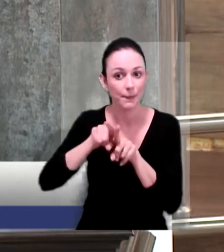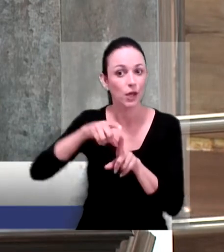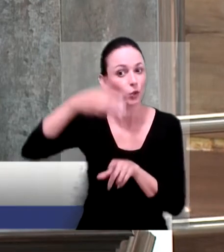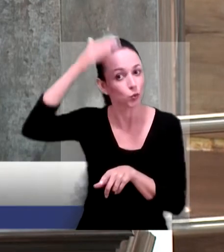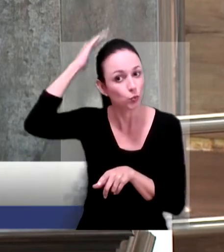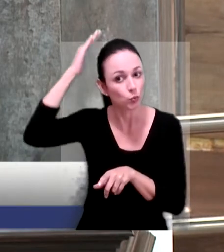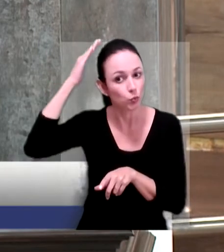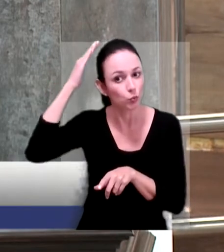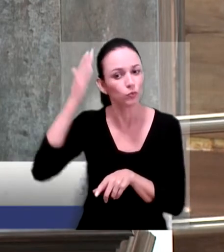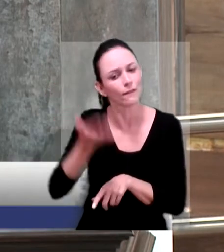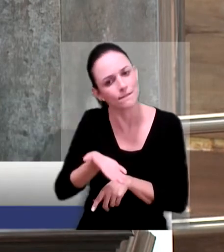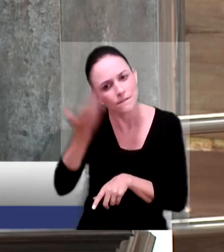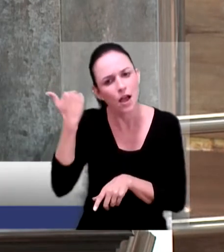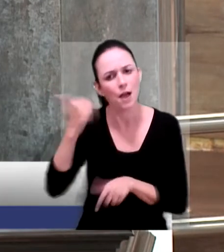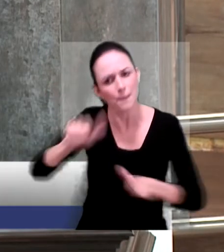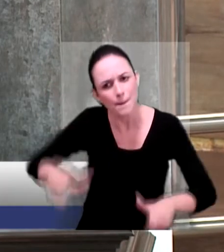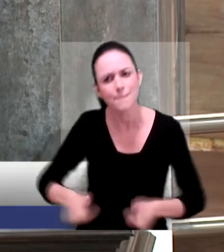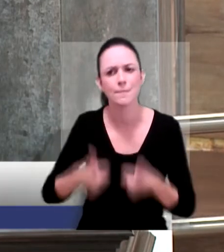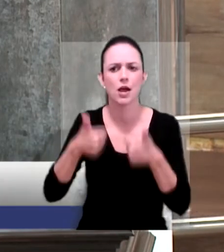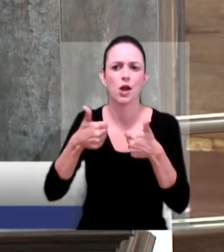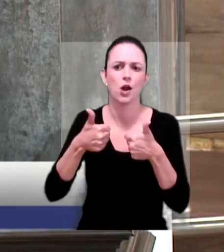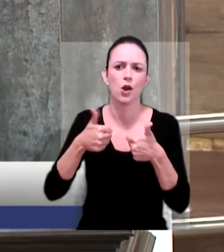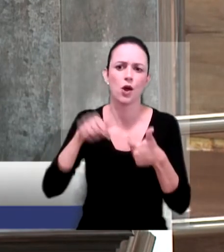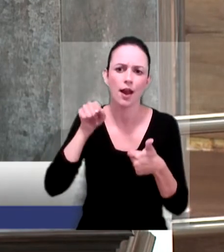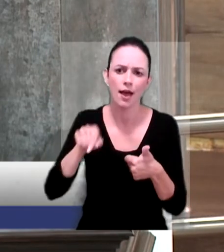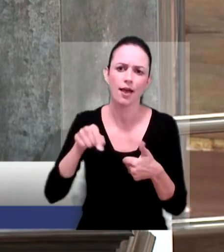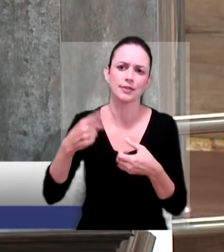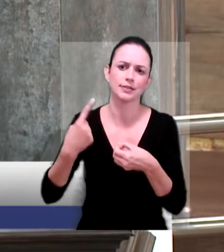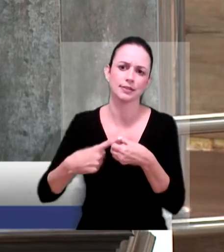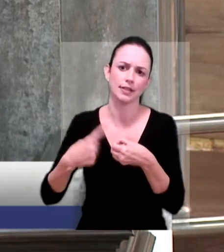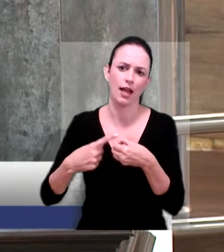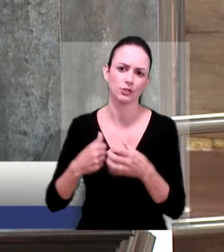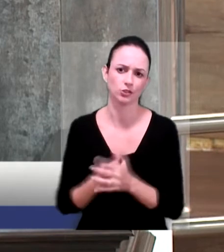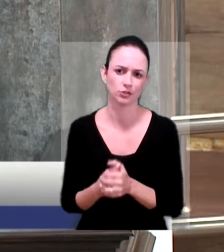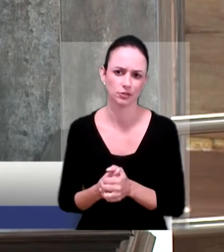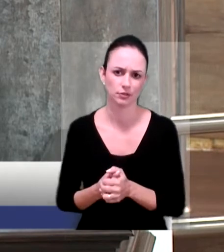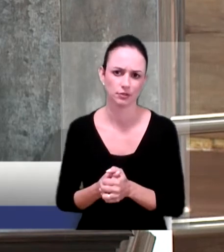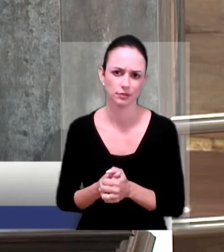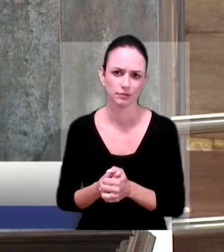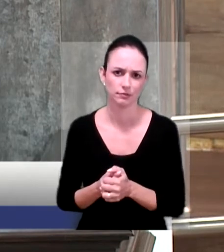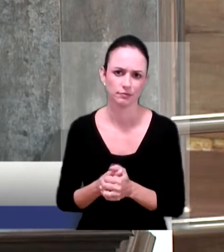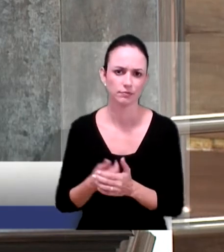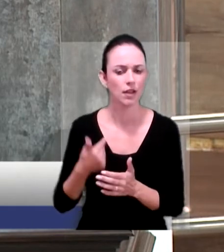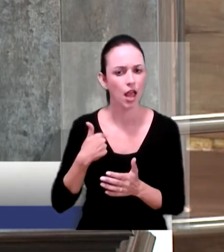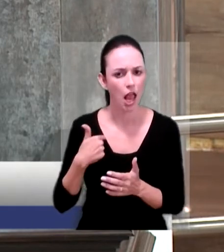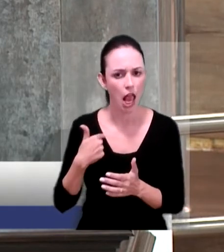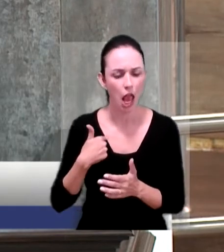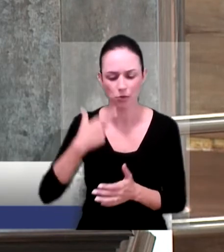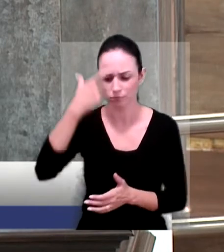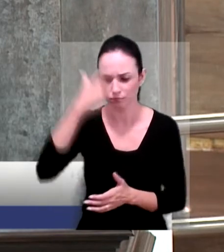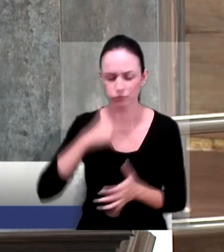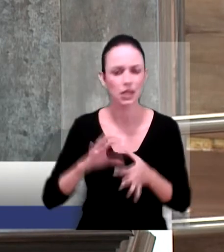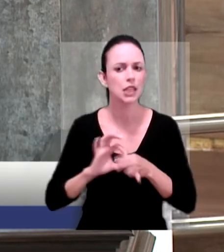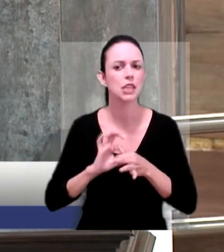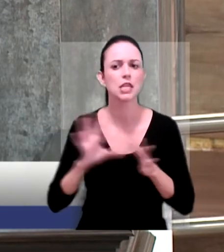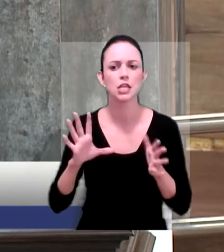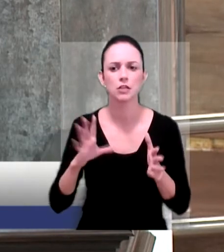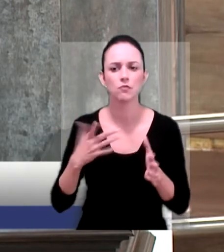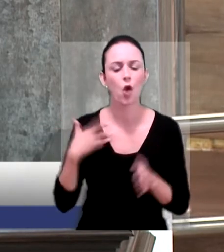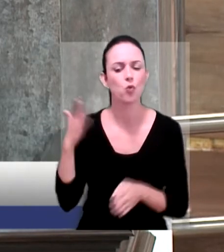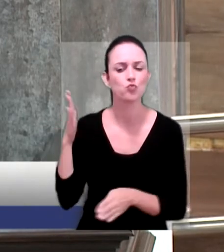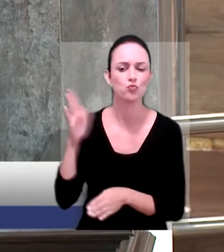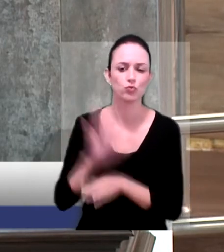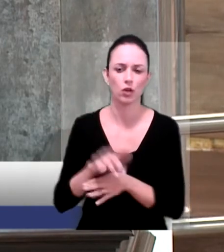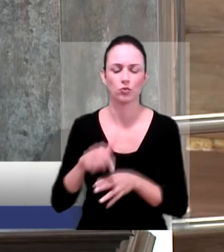cidade. Me coloquei à disposição de vocês para o bem de Jaú, e assim vai